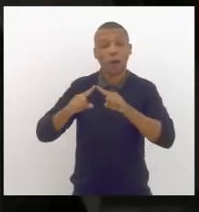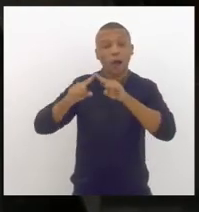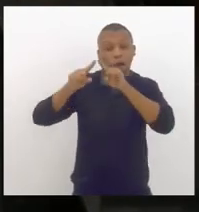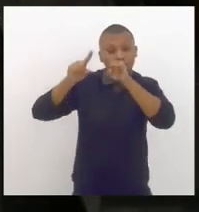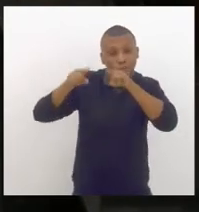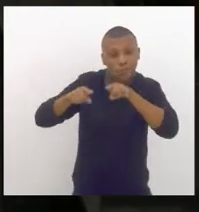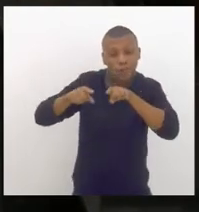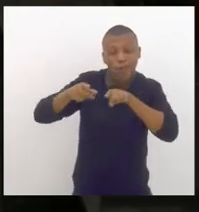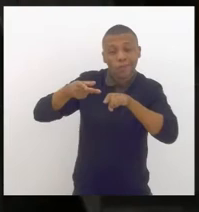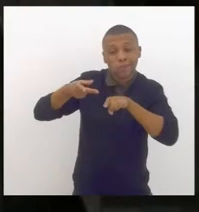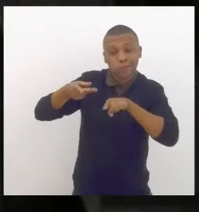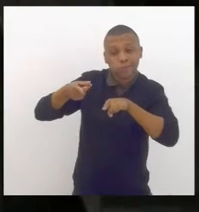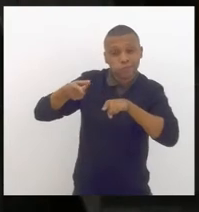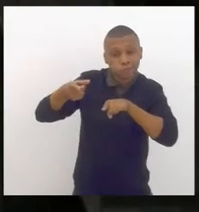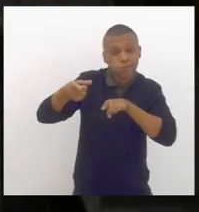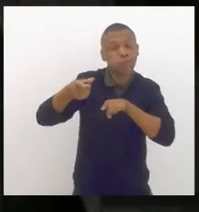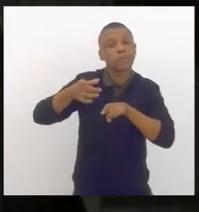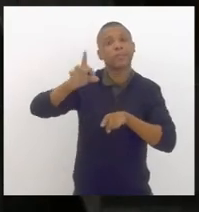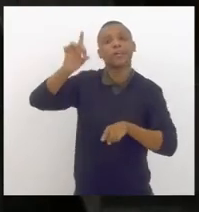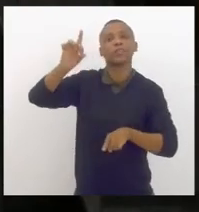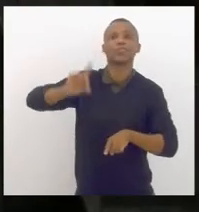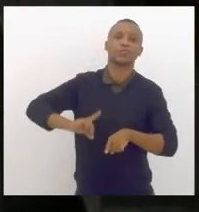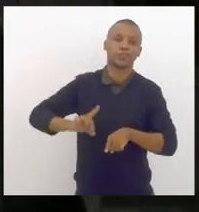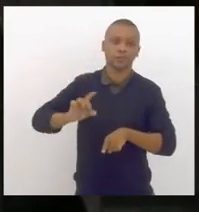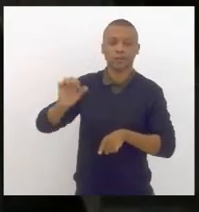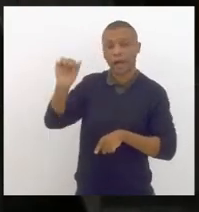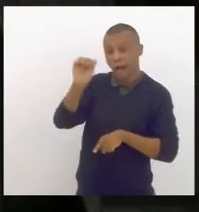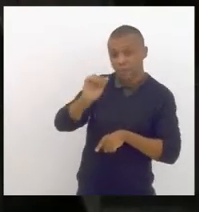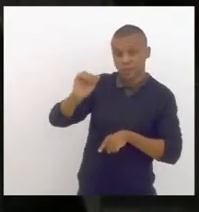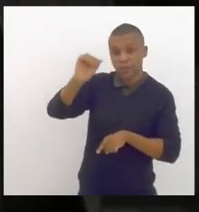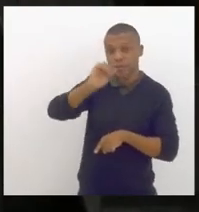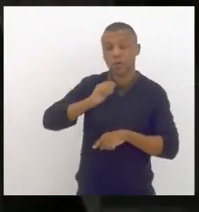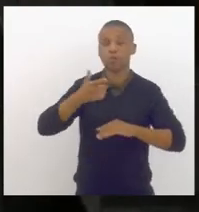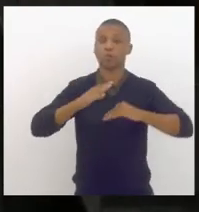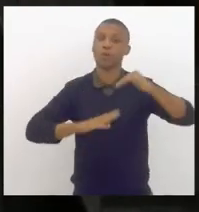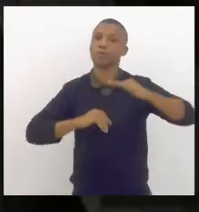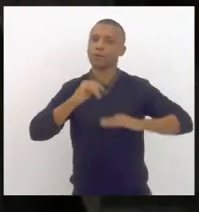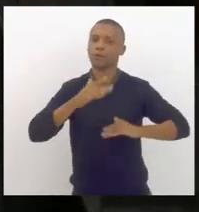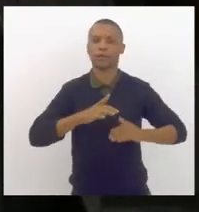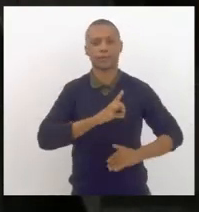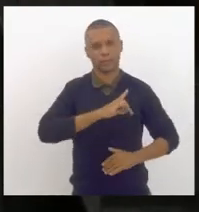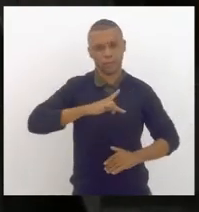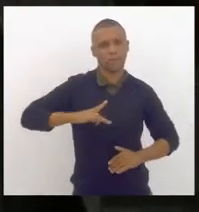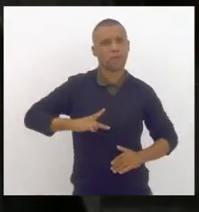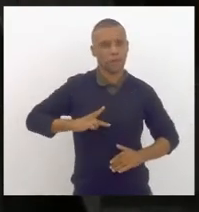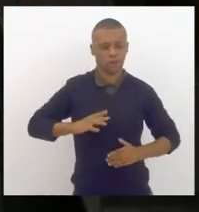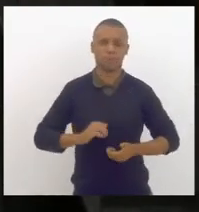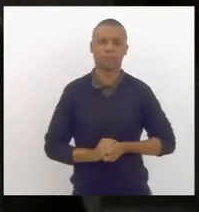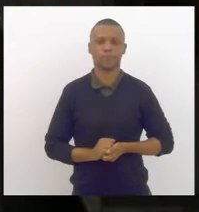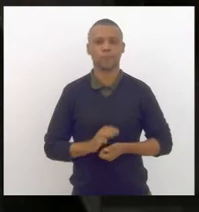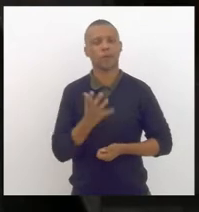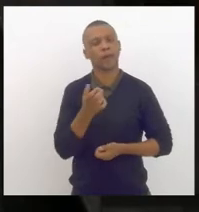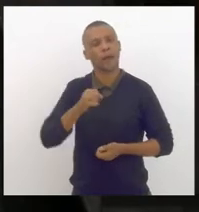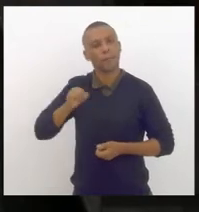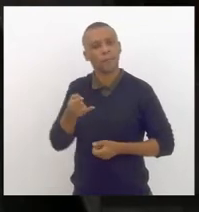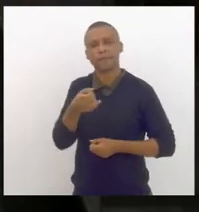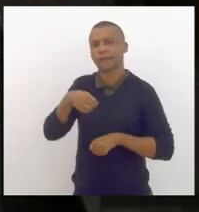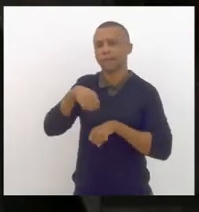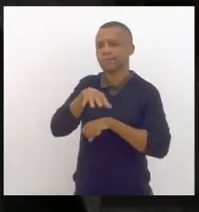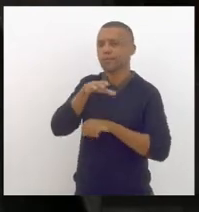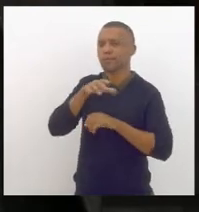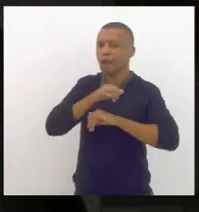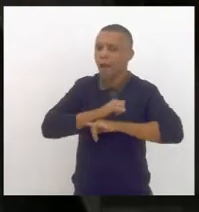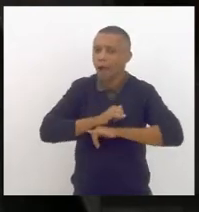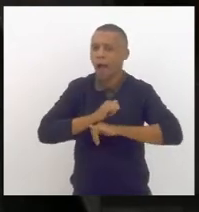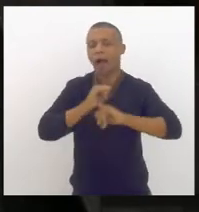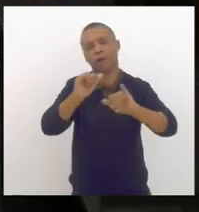da direção da Associação dos Defensores e das Defensoras. Então, queria fazer esse registro, senhor presidente,